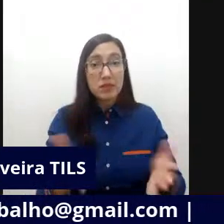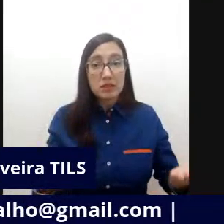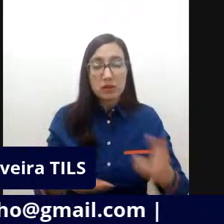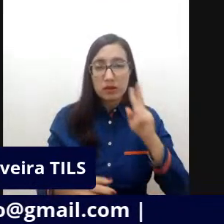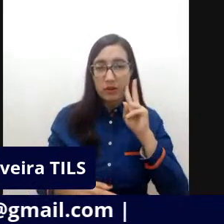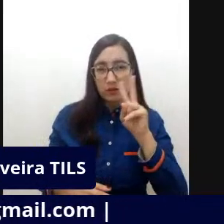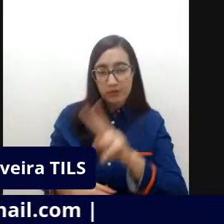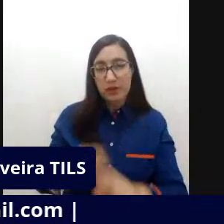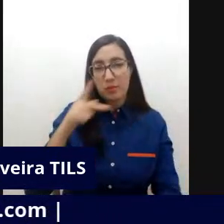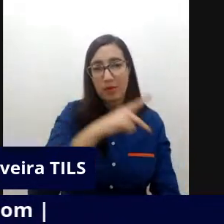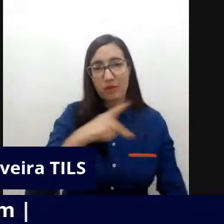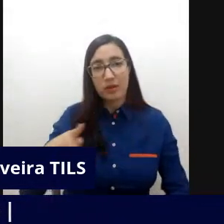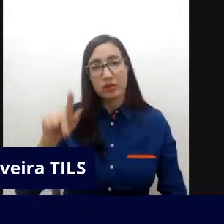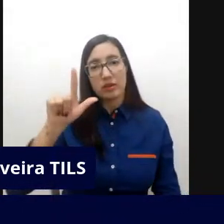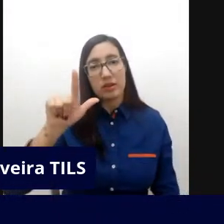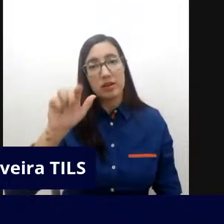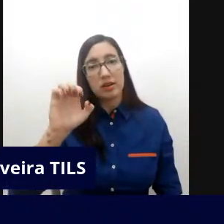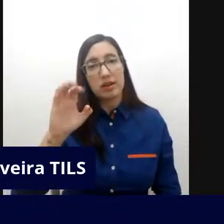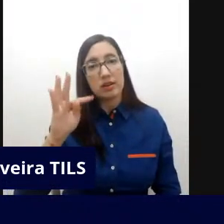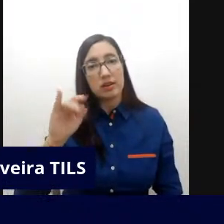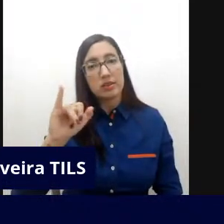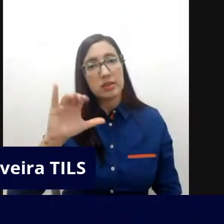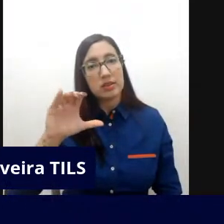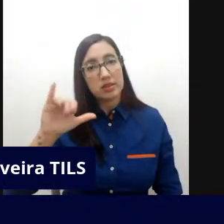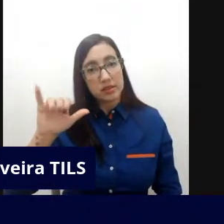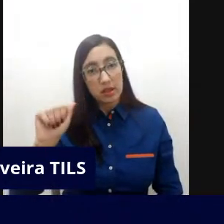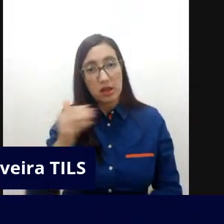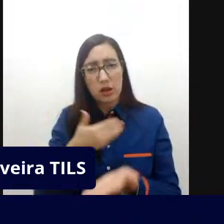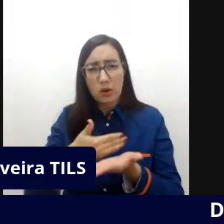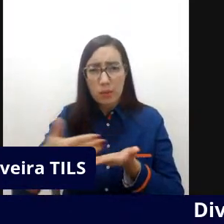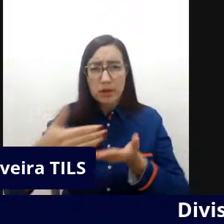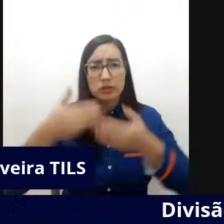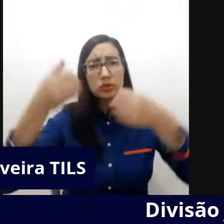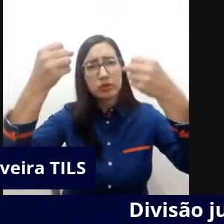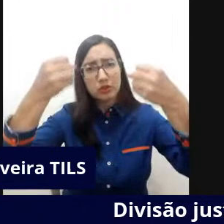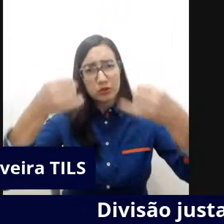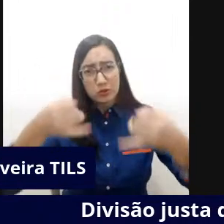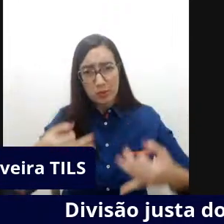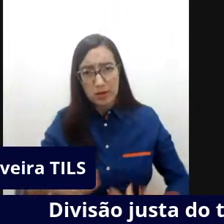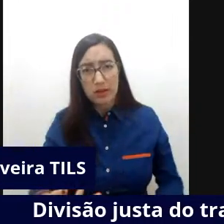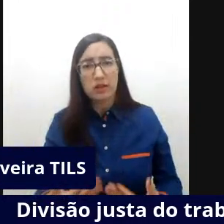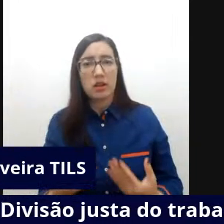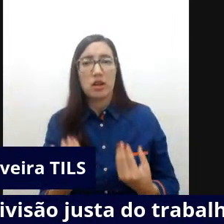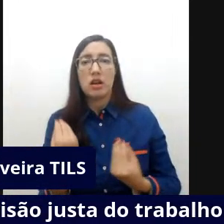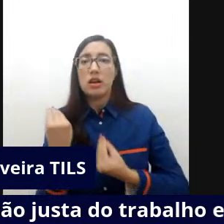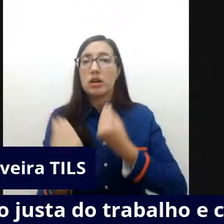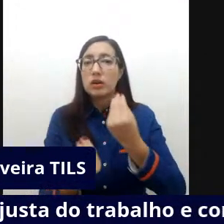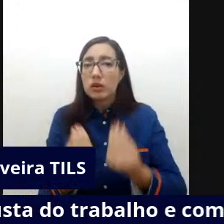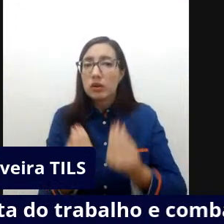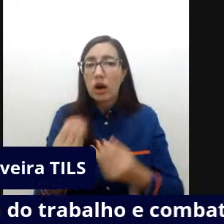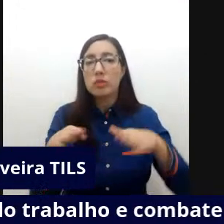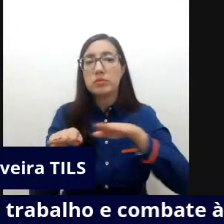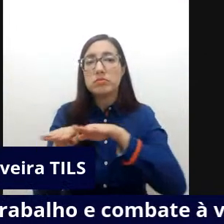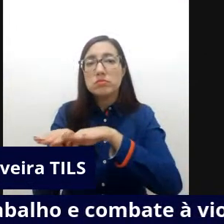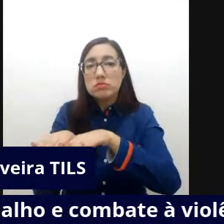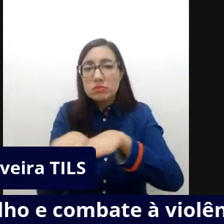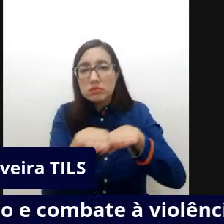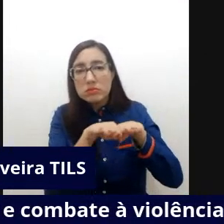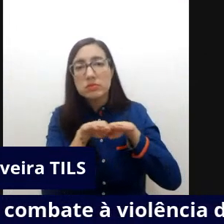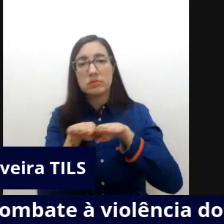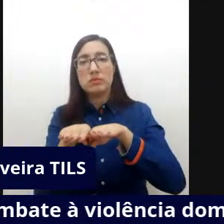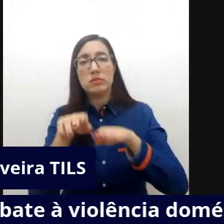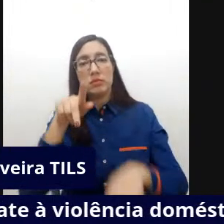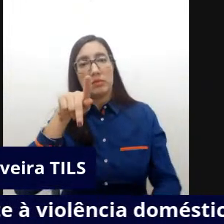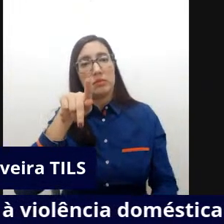patrão, né, que falou que hoje vê o quanto o tempo que ele perde tendo que cuidar